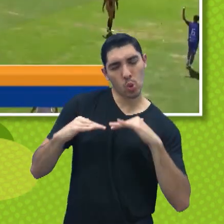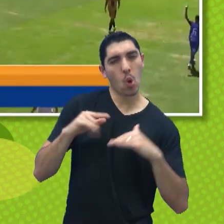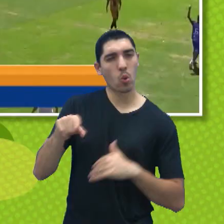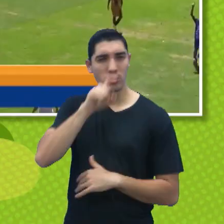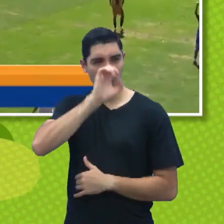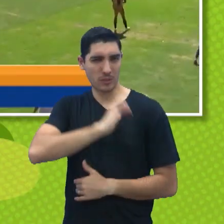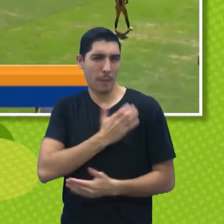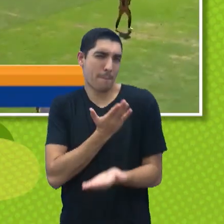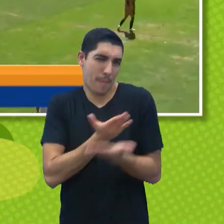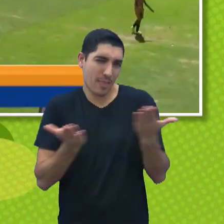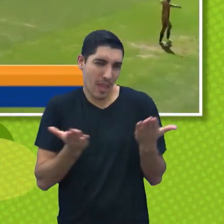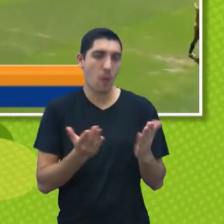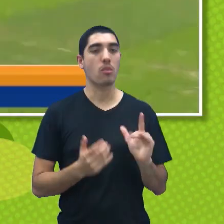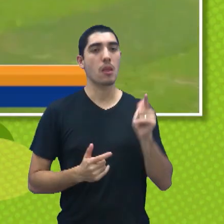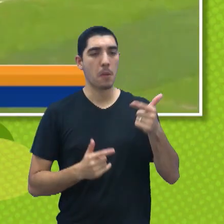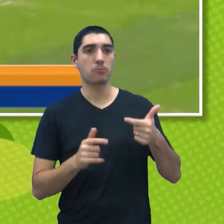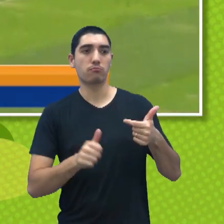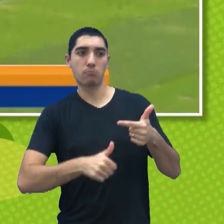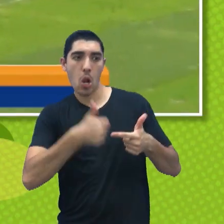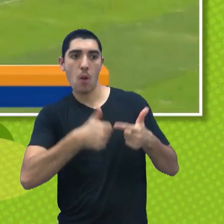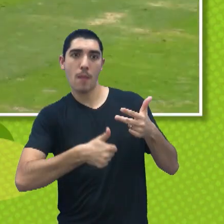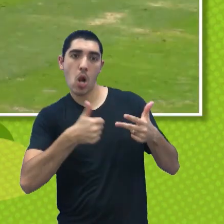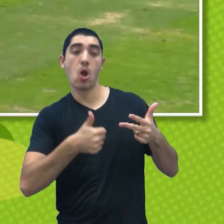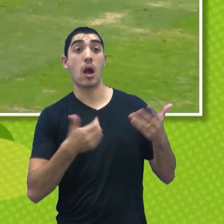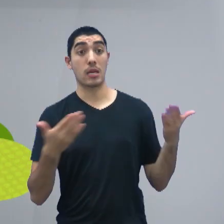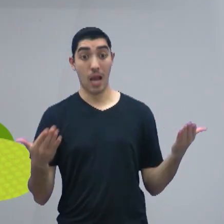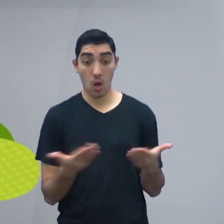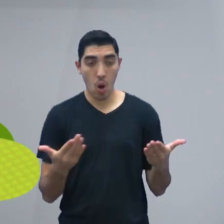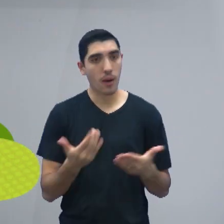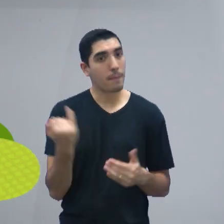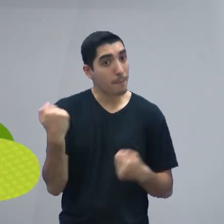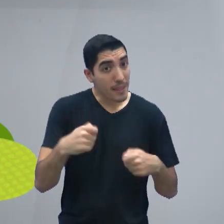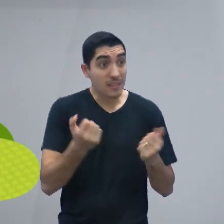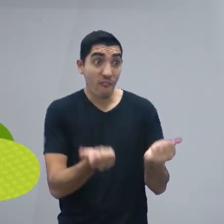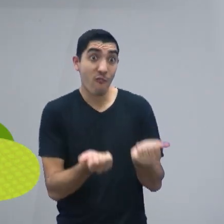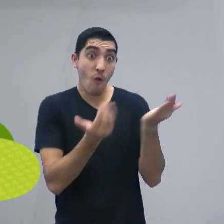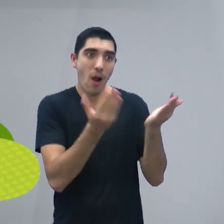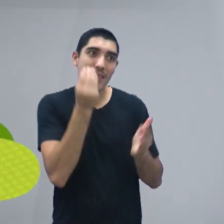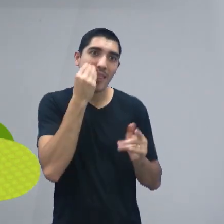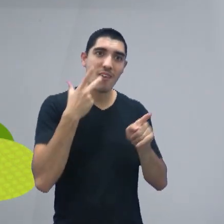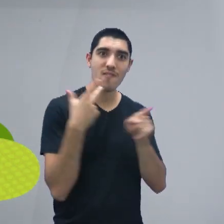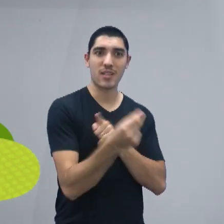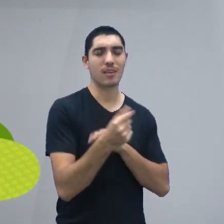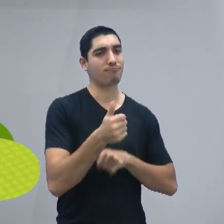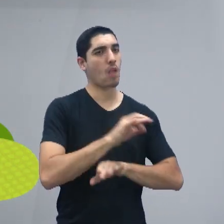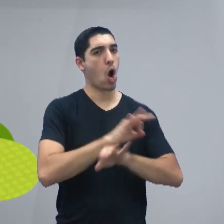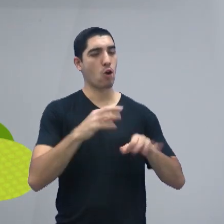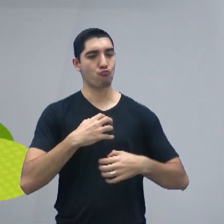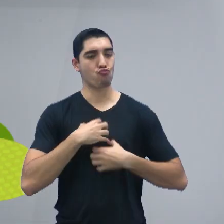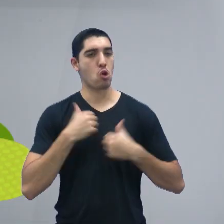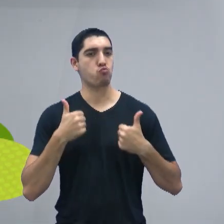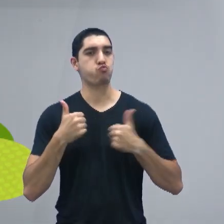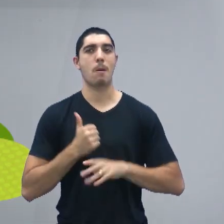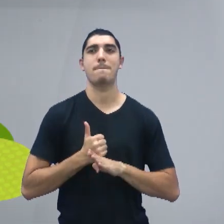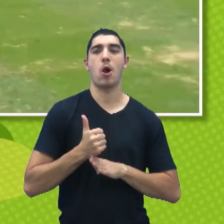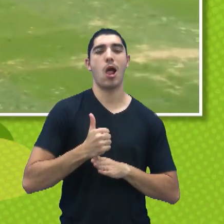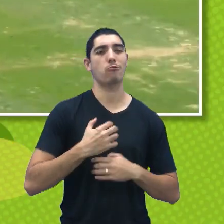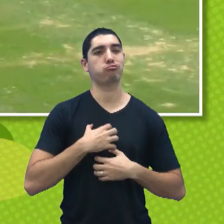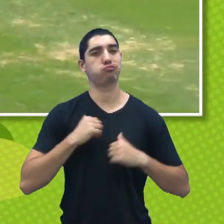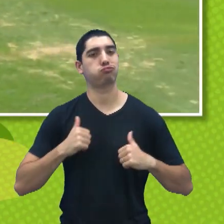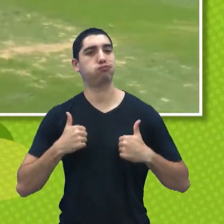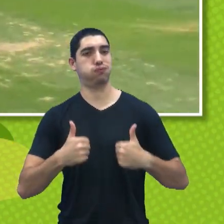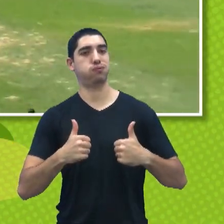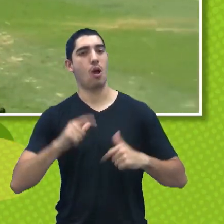importante você tentar fechar esse primeiro turno vencendo fora de casa porque te dá moral, né? Te dá bagagem para tentar, dentro de um